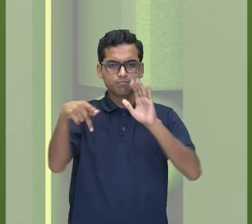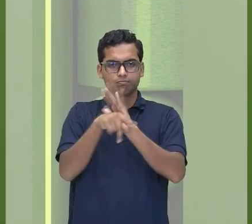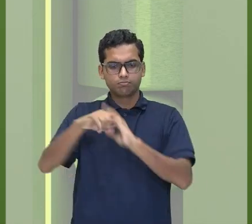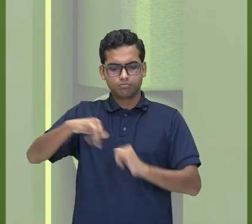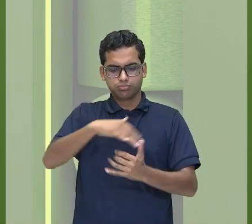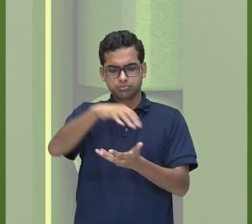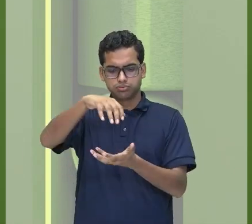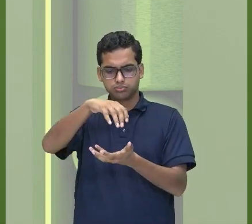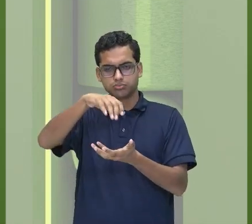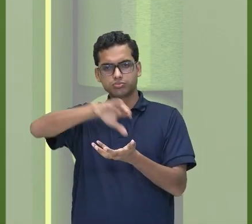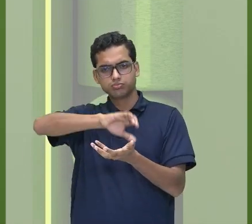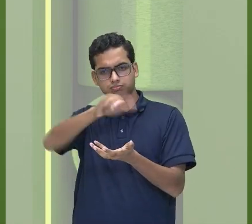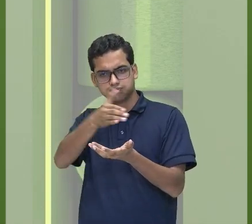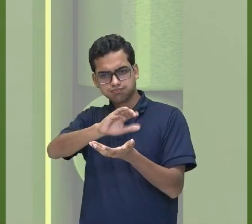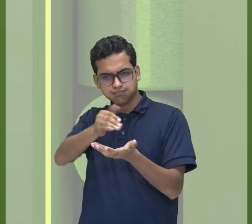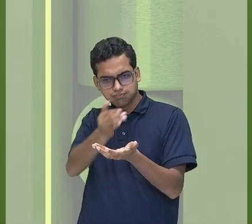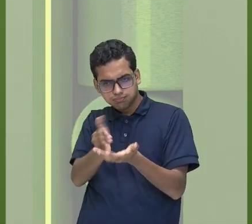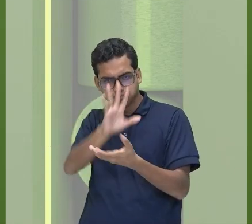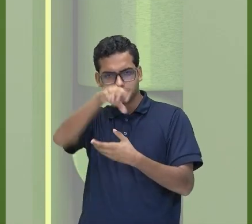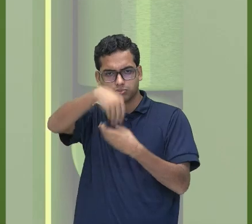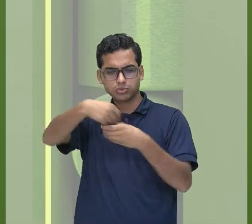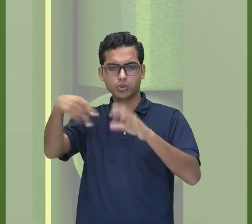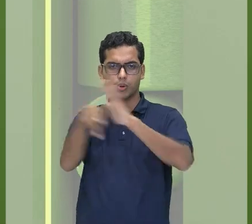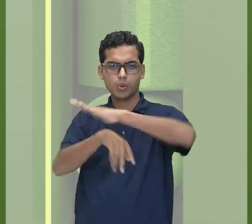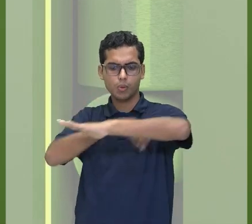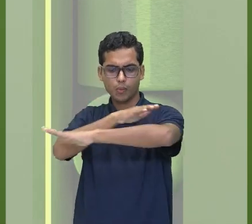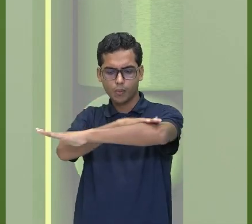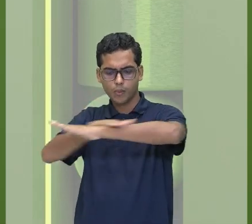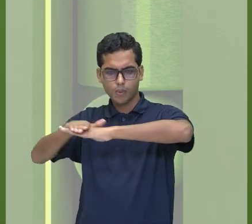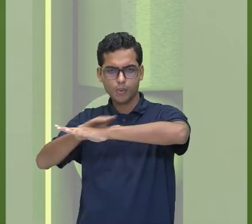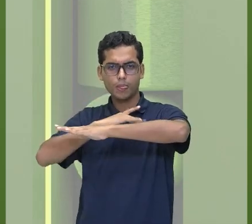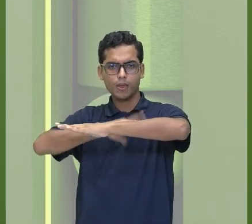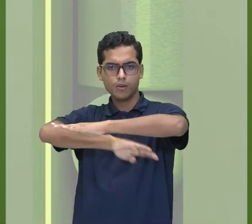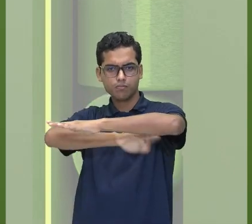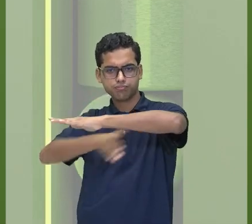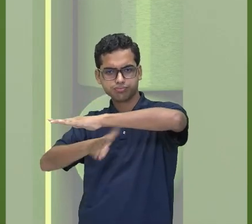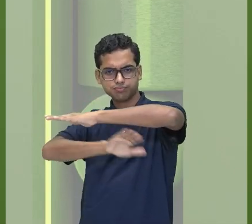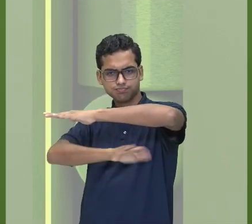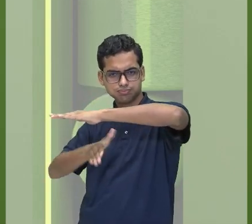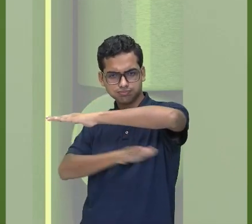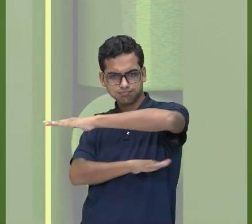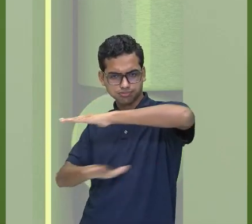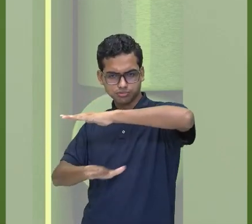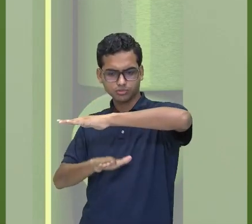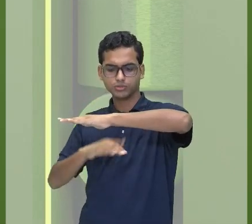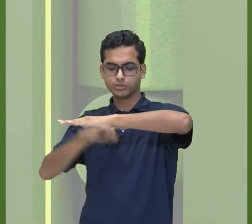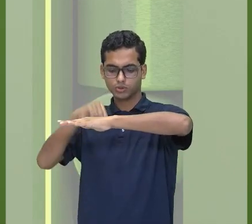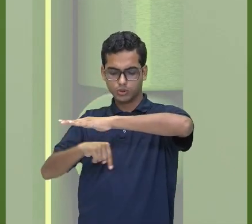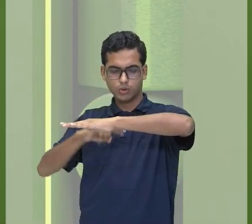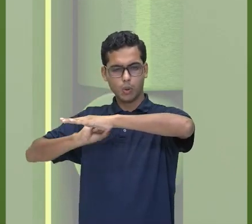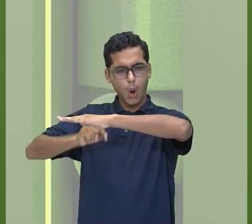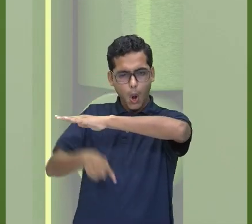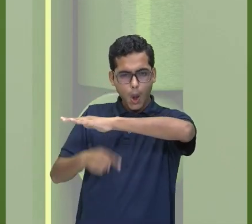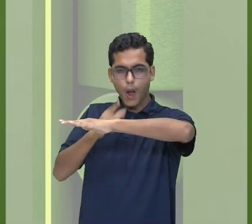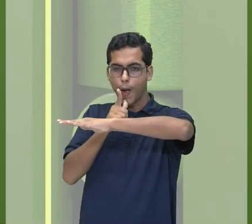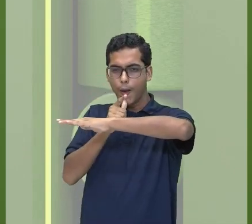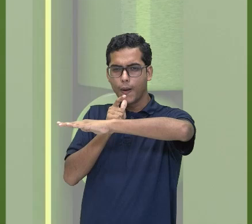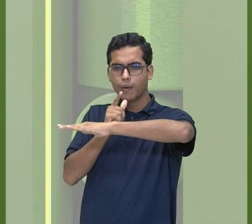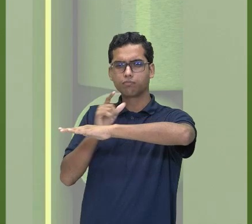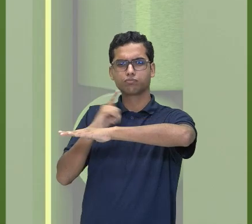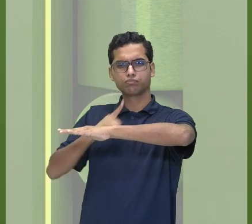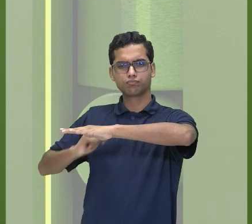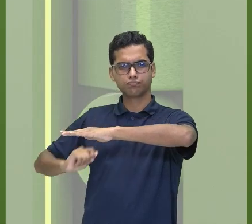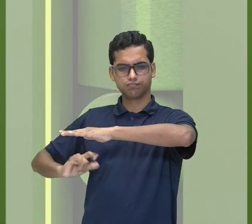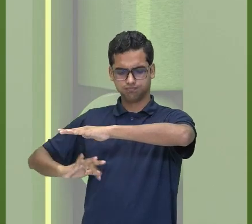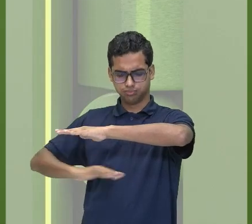nosso planeta. A gente sabe que nessas camadas, né, existe o magma, então existe muito calor. Em alguns lugares, esse calor